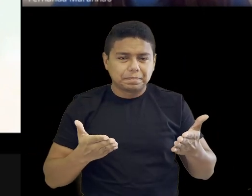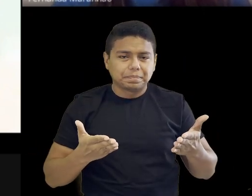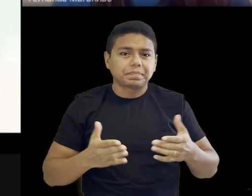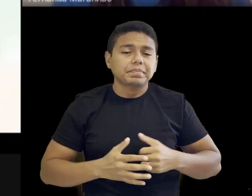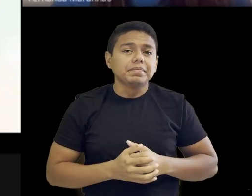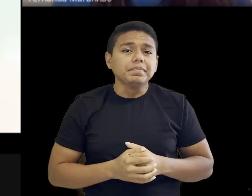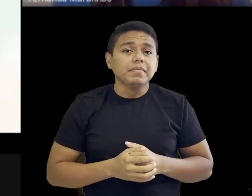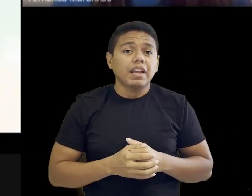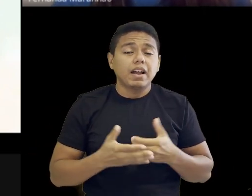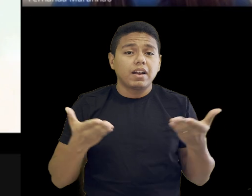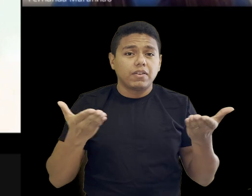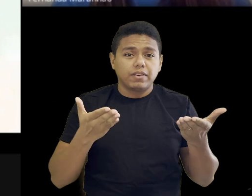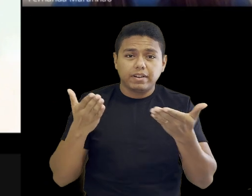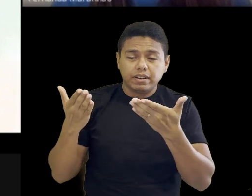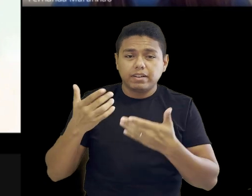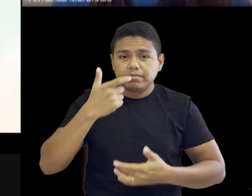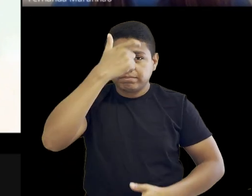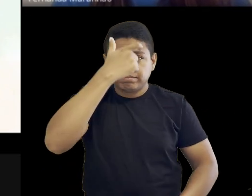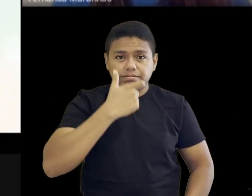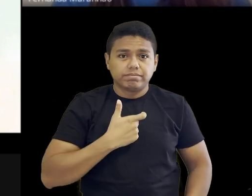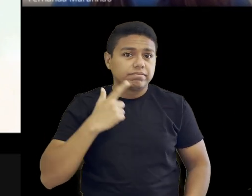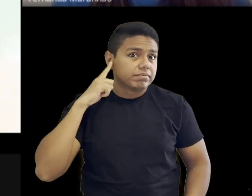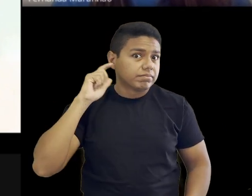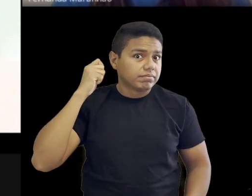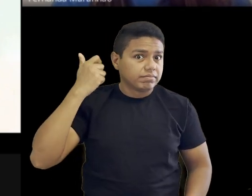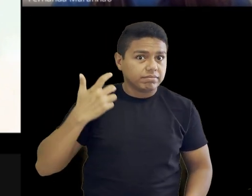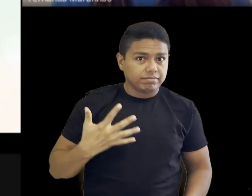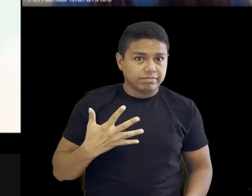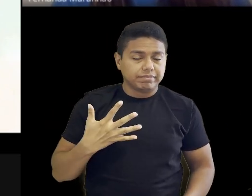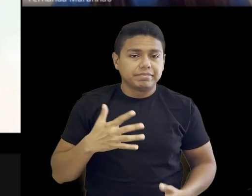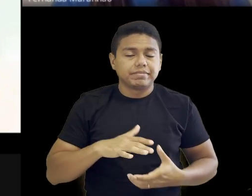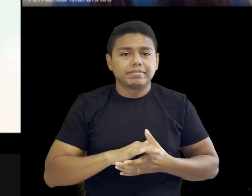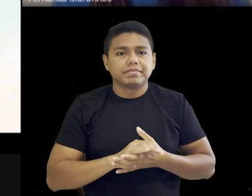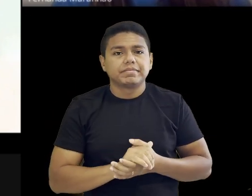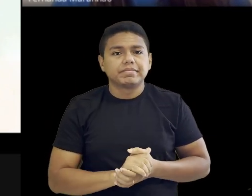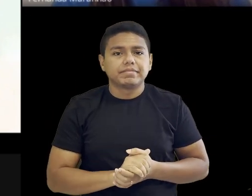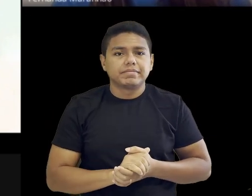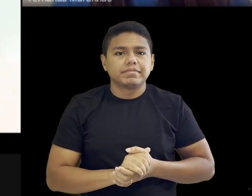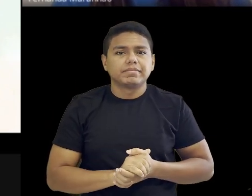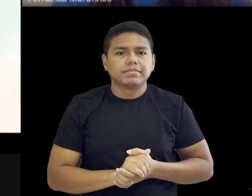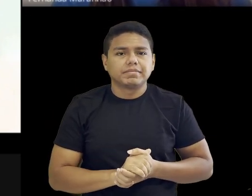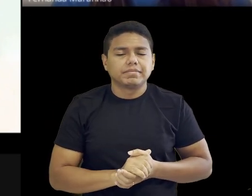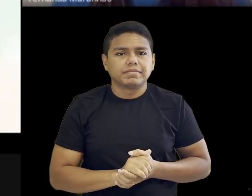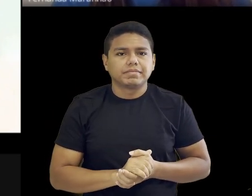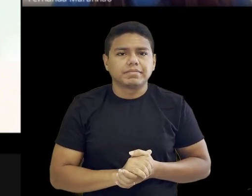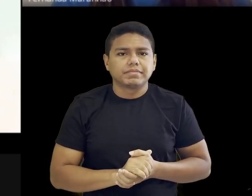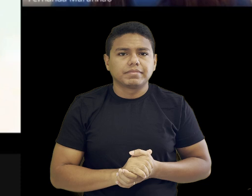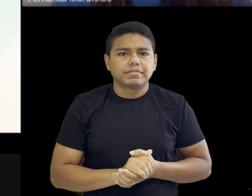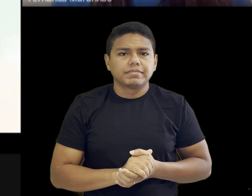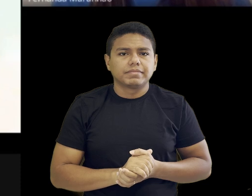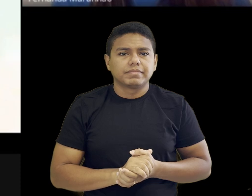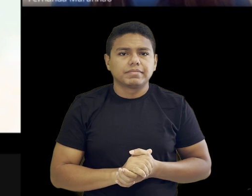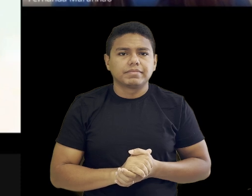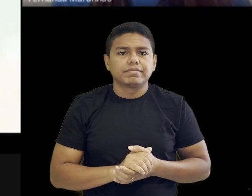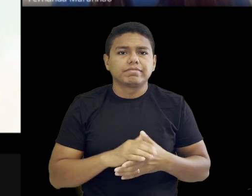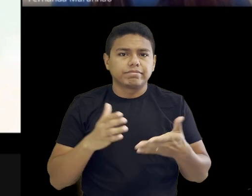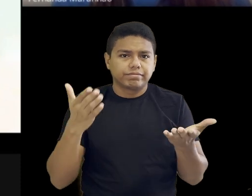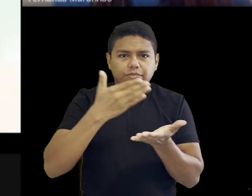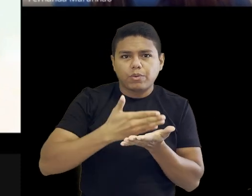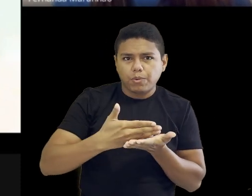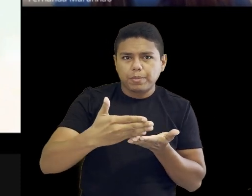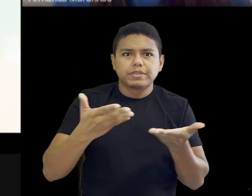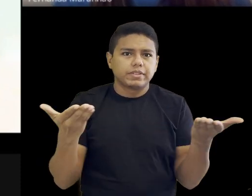cabelos castanhos claros, cortados a meia altura, estou vestindo uma camisa de manga comprida, azul